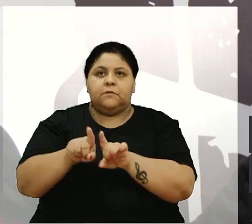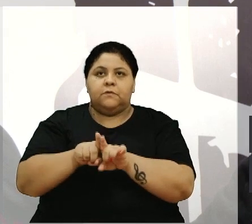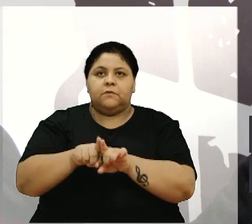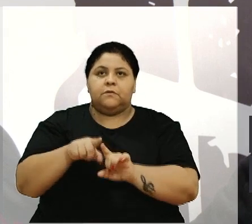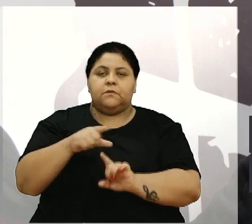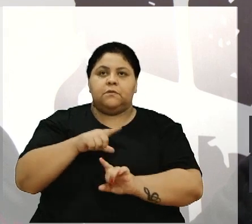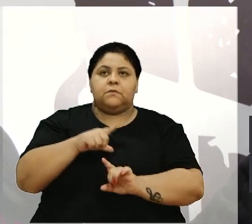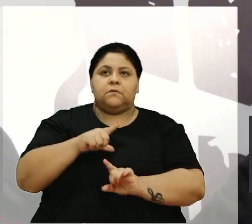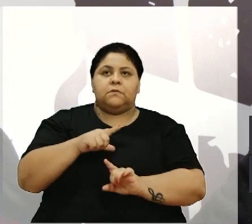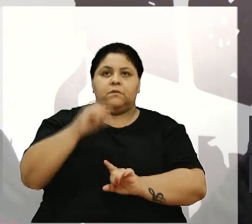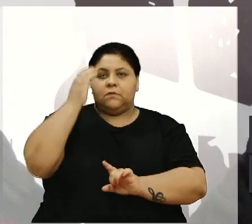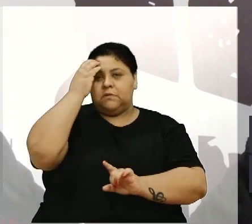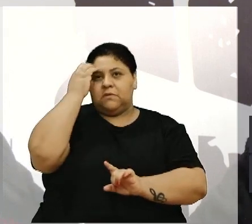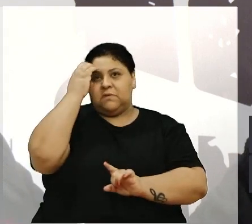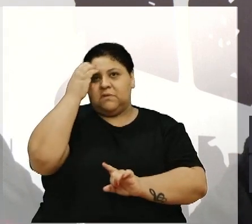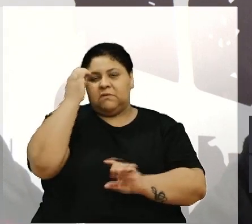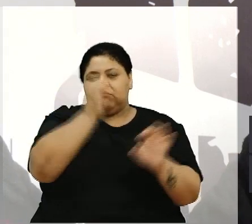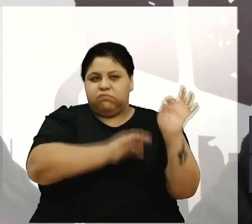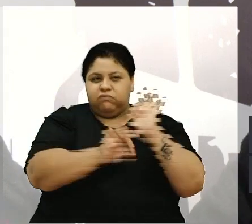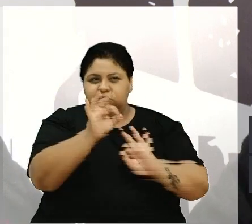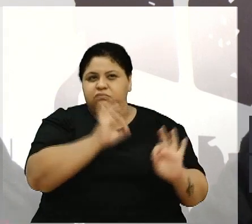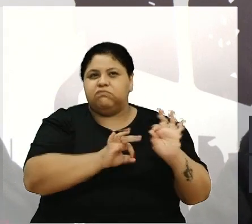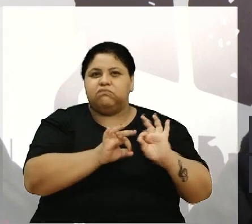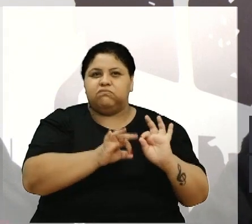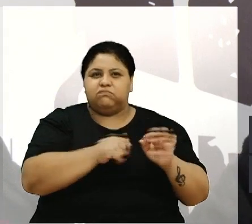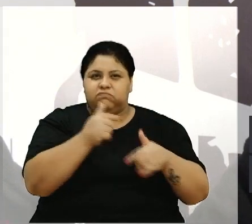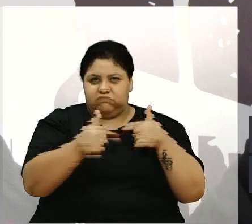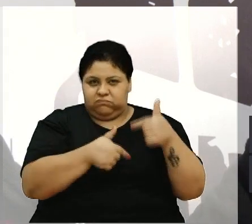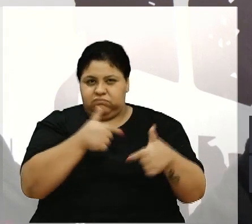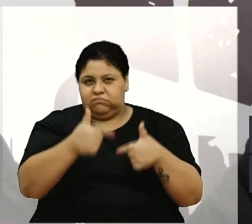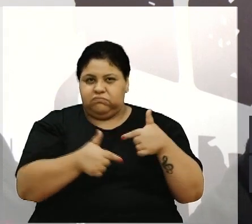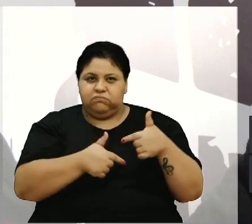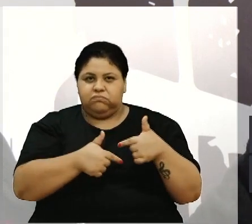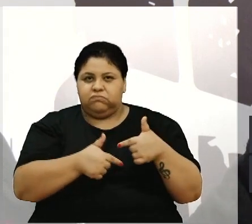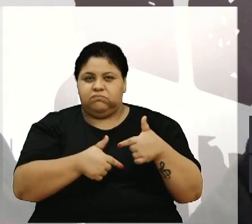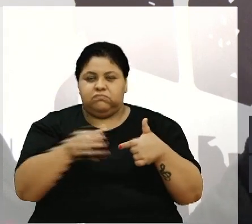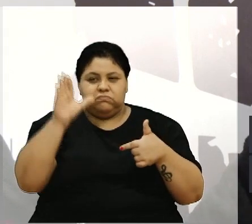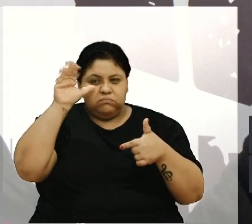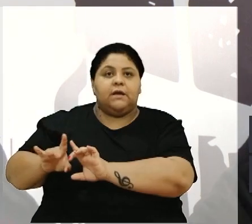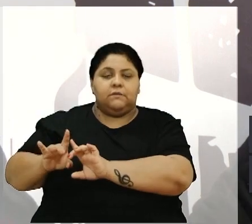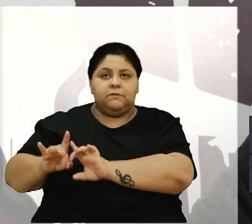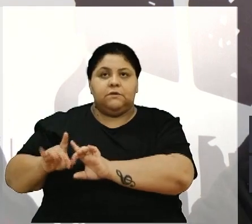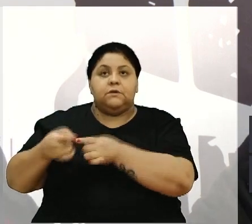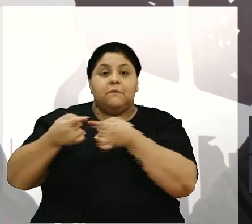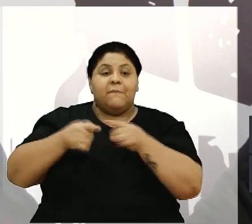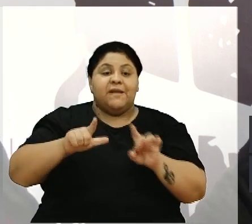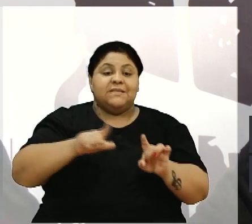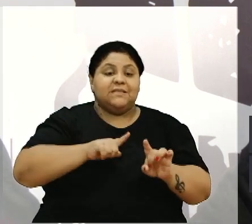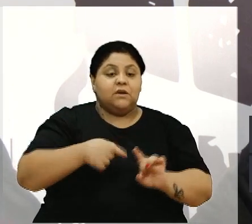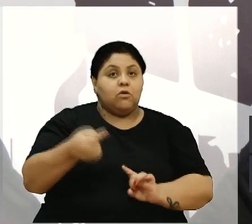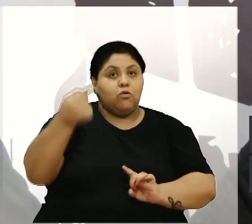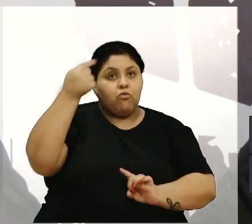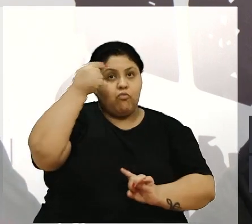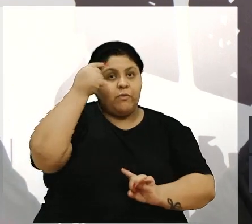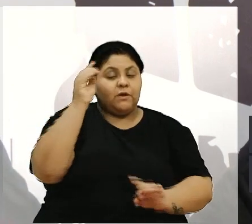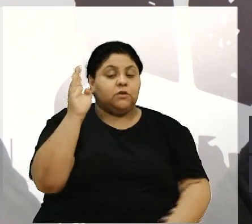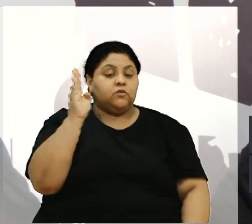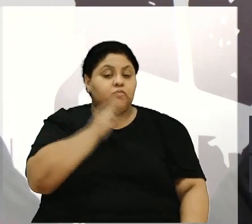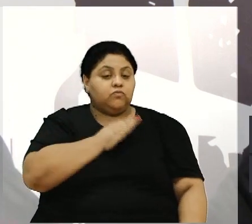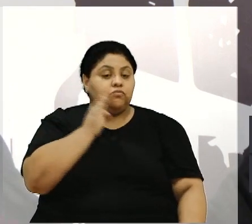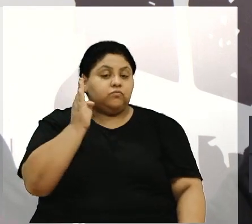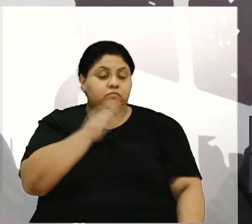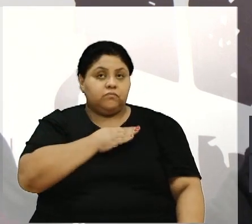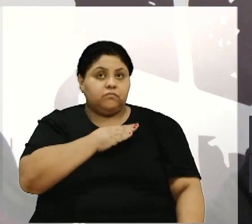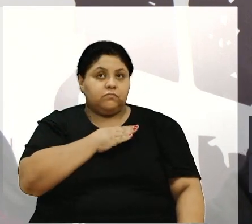tentem a aplicação de algumas flexibilizações trabalhistas, visando a manutenção dos empregos. Temos que pensar urgentemente